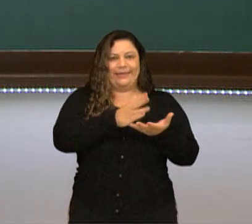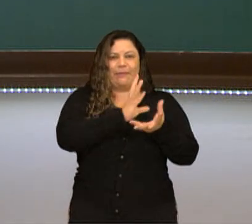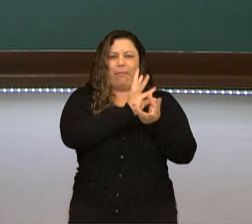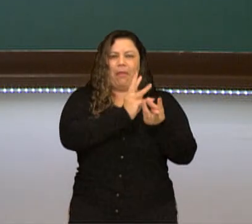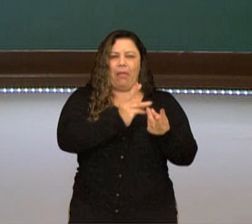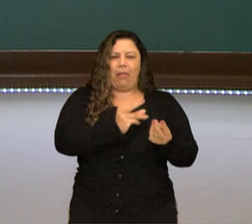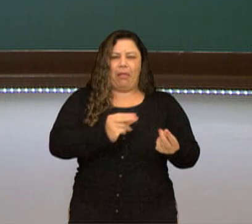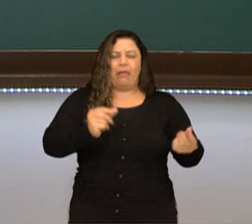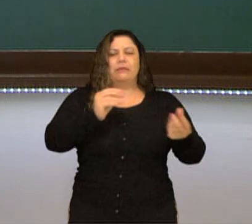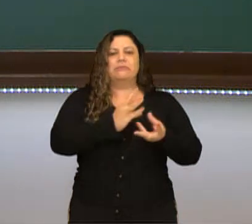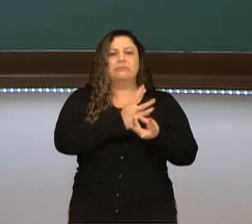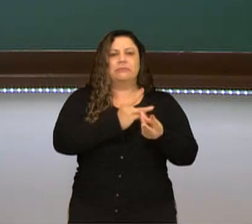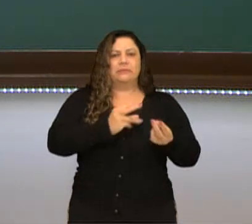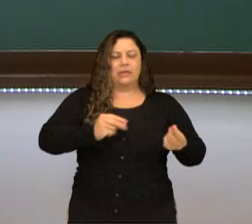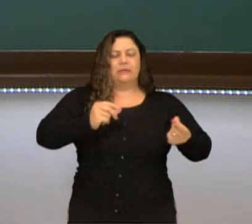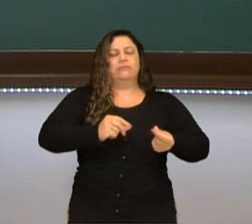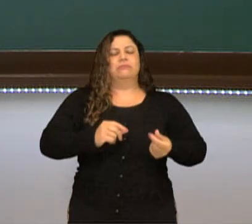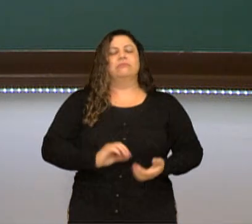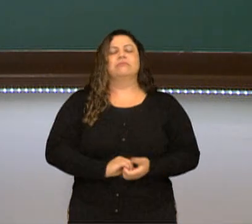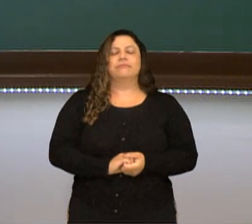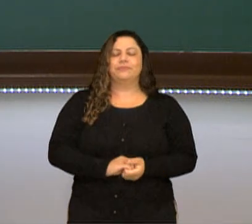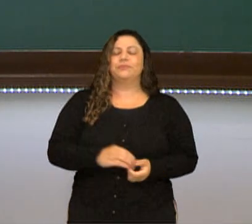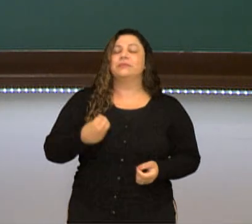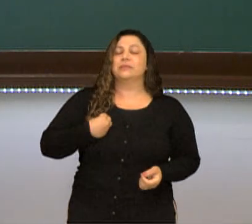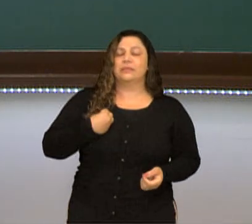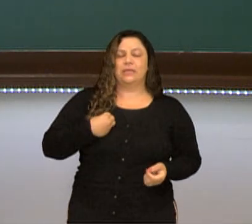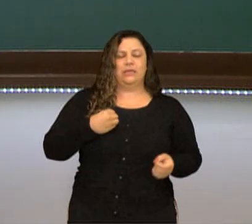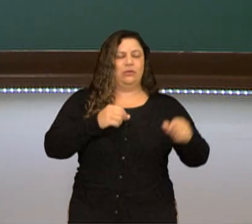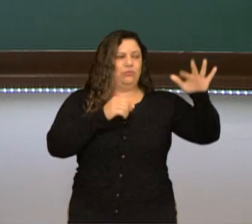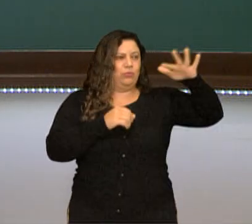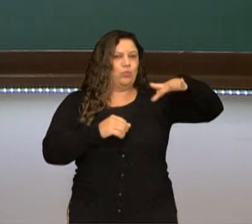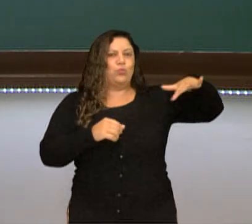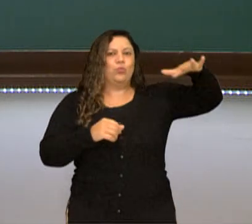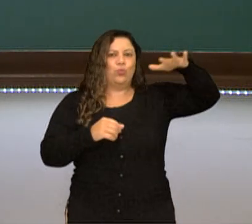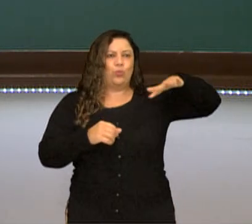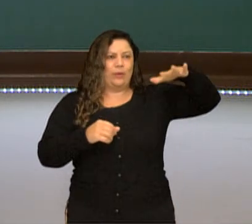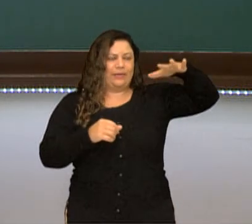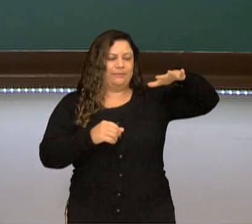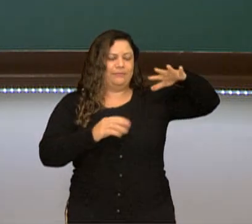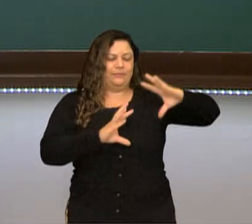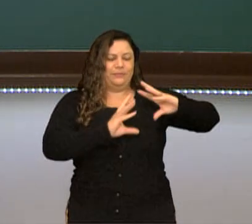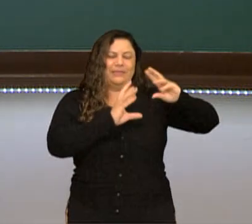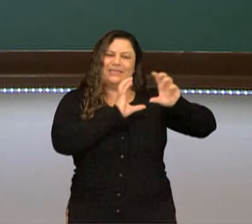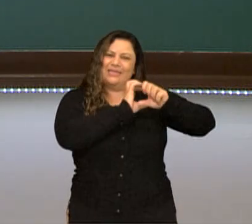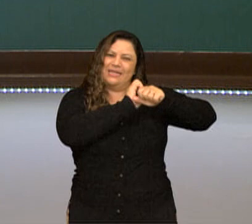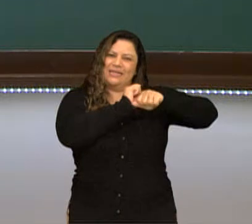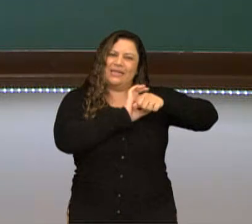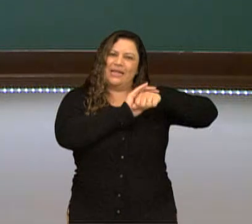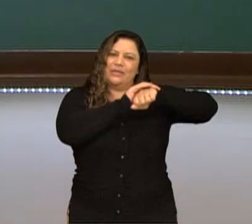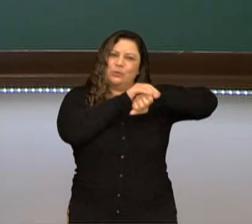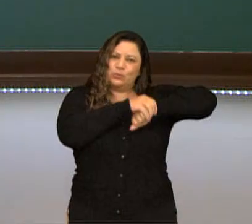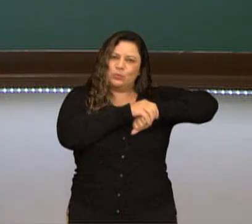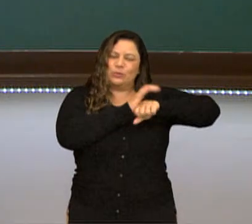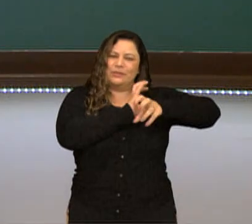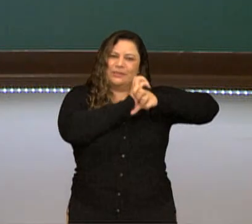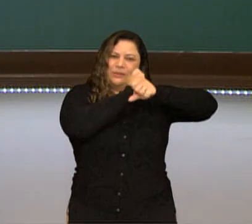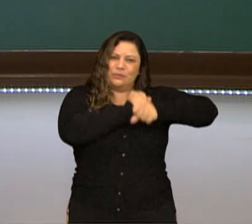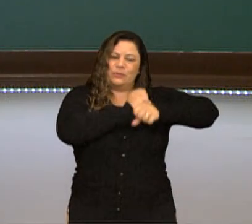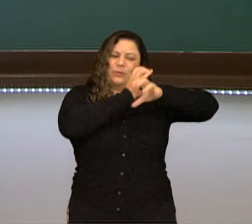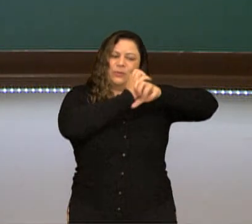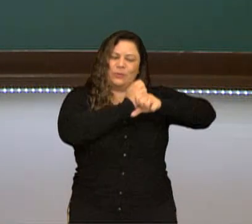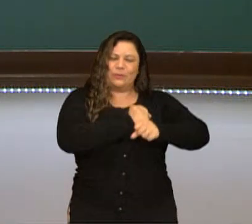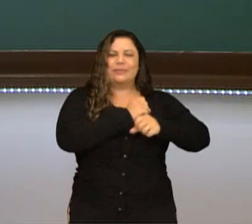oxidada pelo oxigênio presente no ar atmosférico. E exatamente isso que